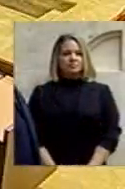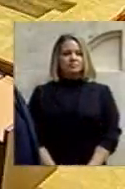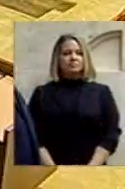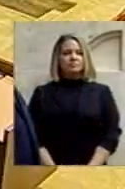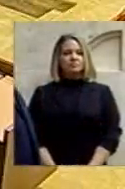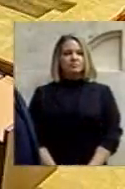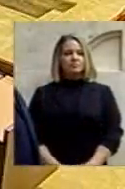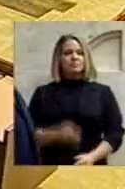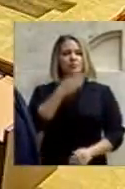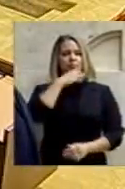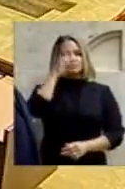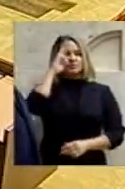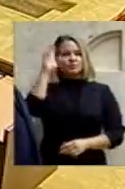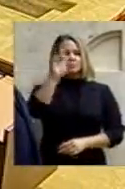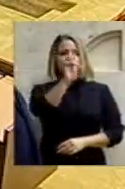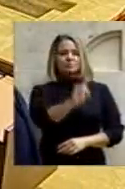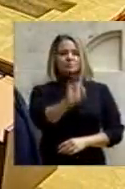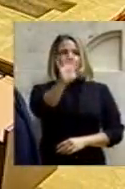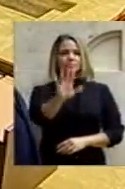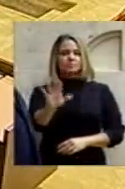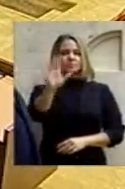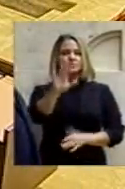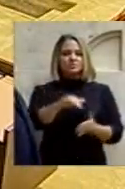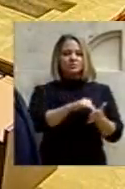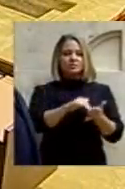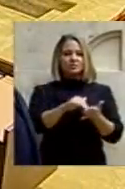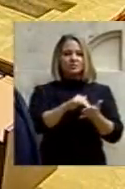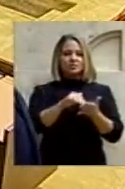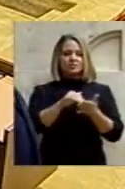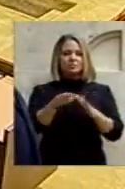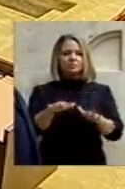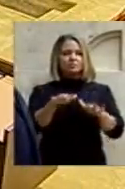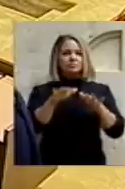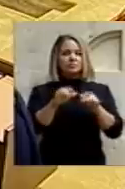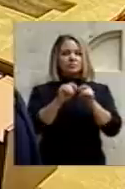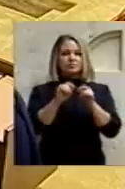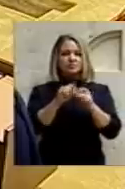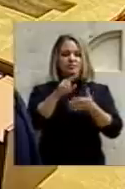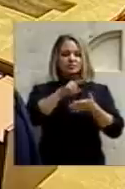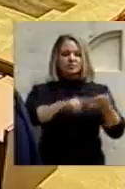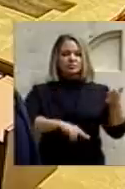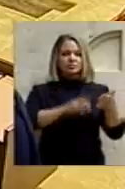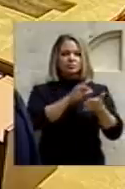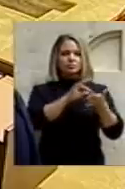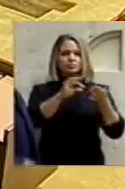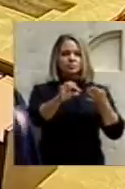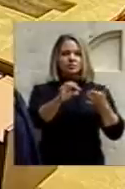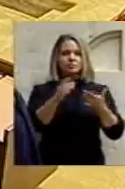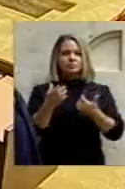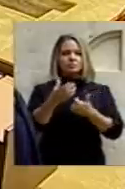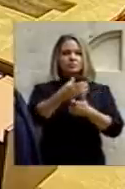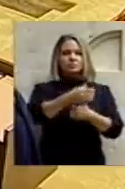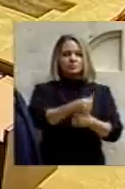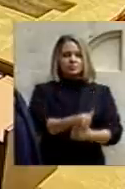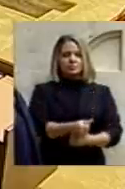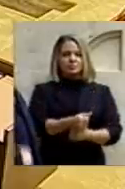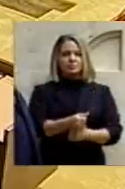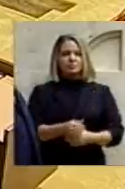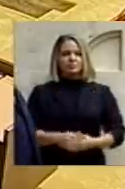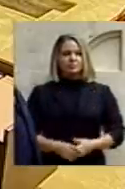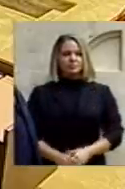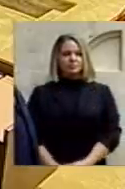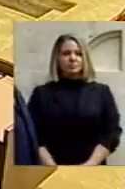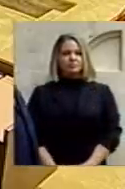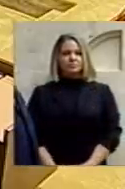O senhor diretor-geral da Secretaria do Tribunal fará agora a leitura do termo de posse.